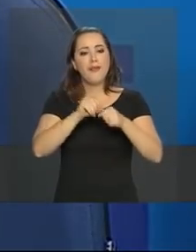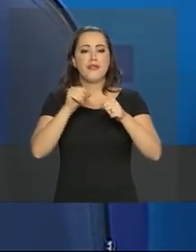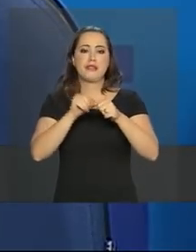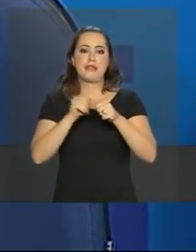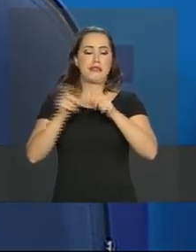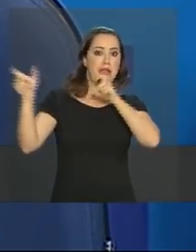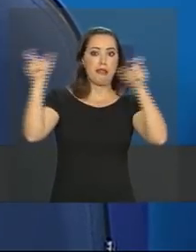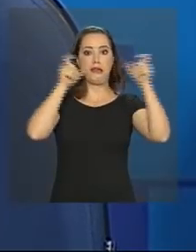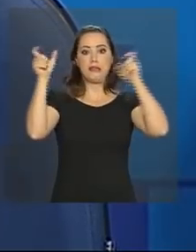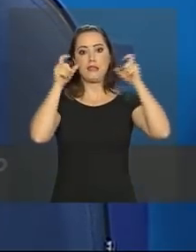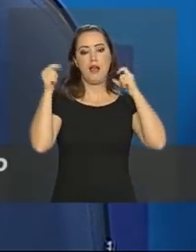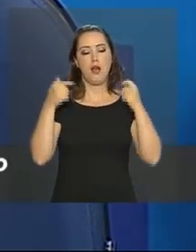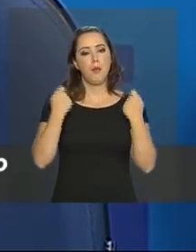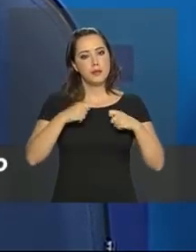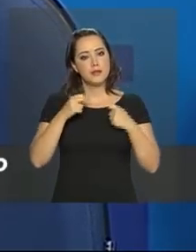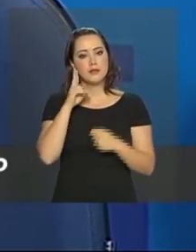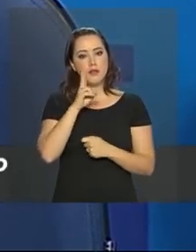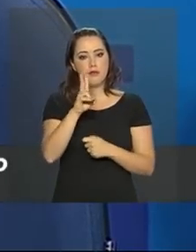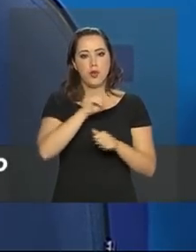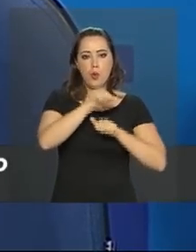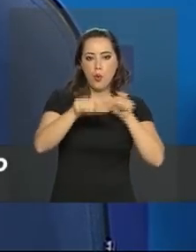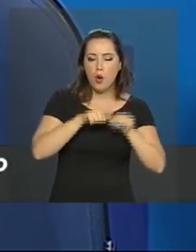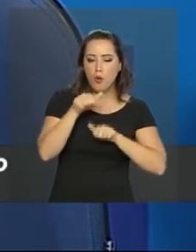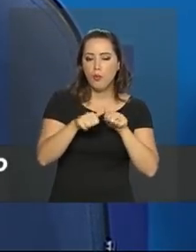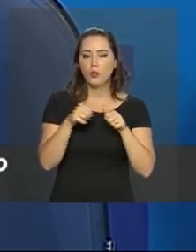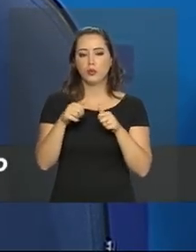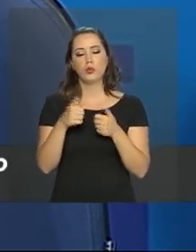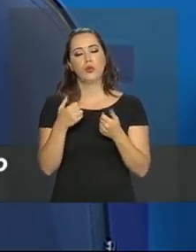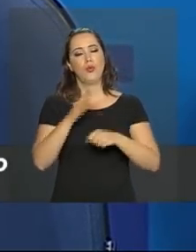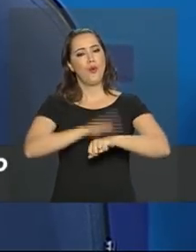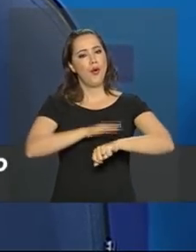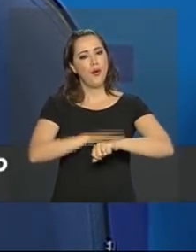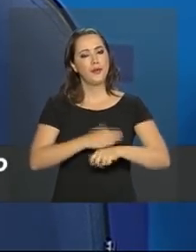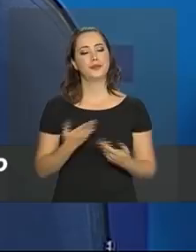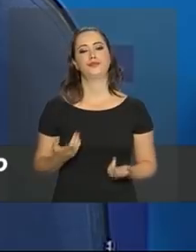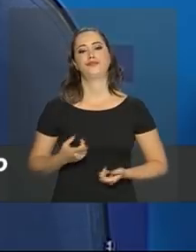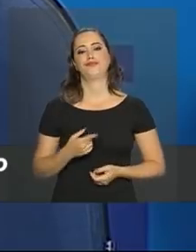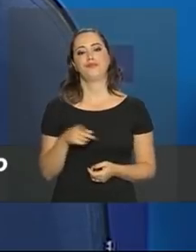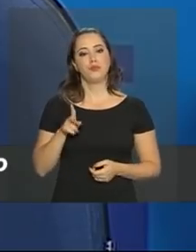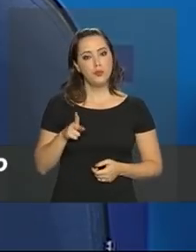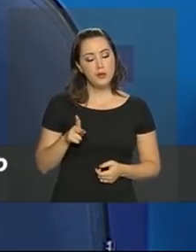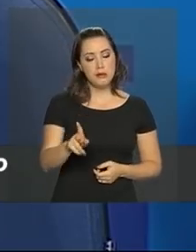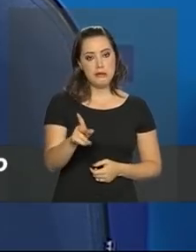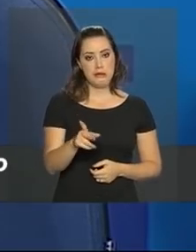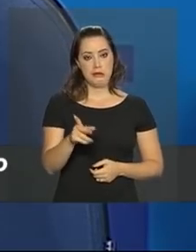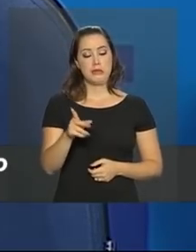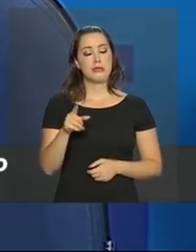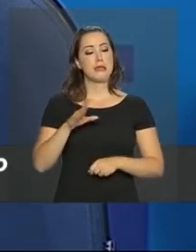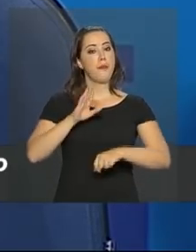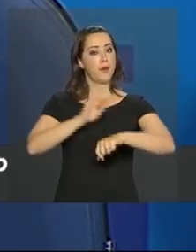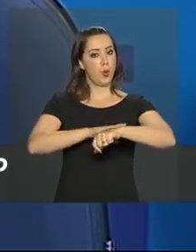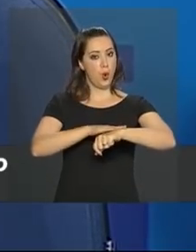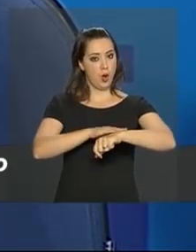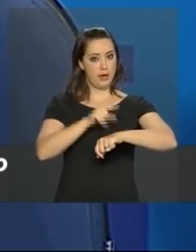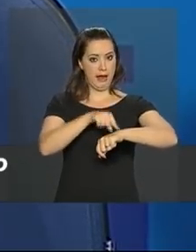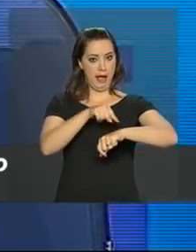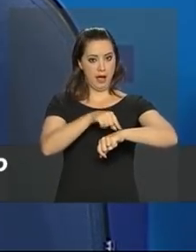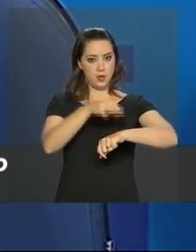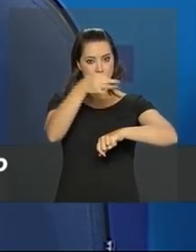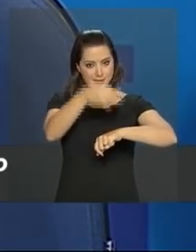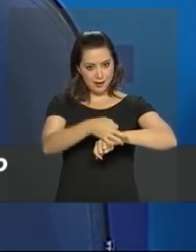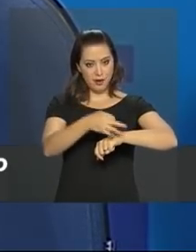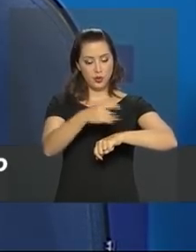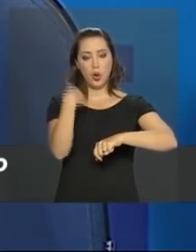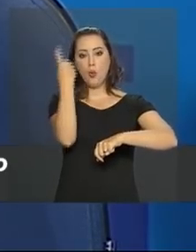a esta modificação como sempre o horário referência é o horário de brasília então 12 horas de brasília